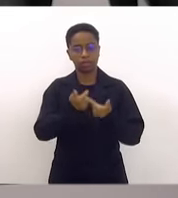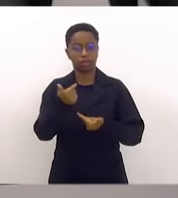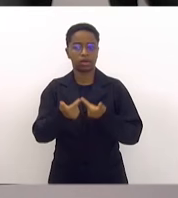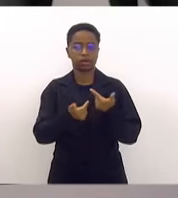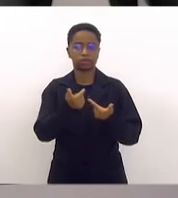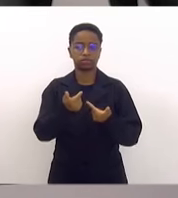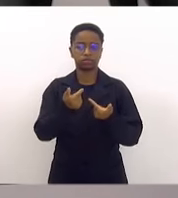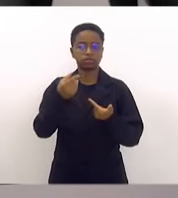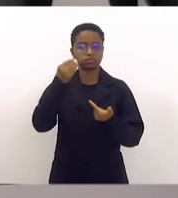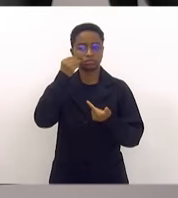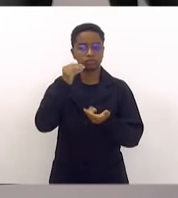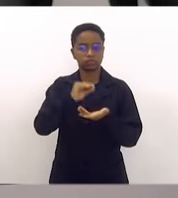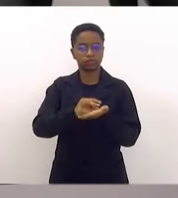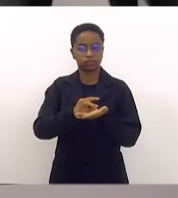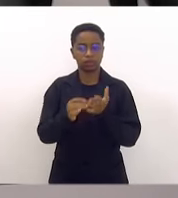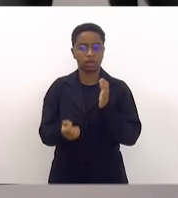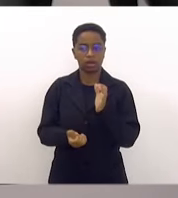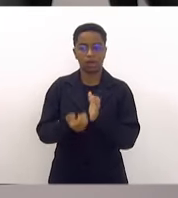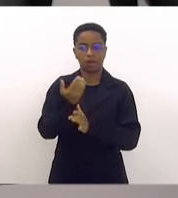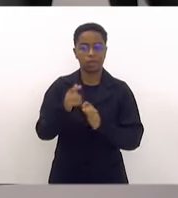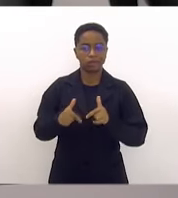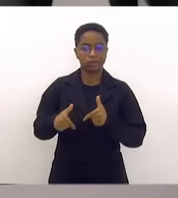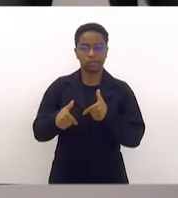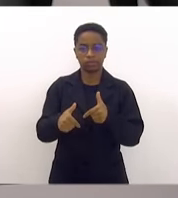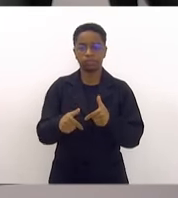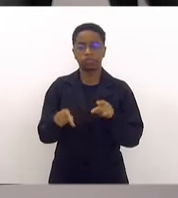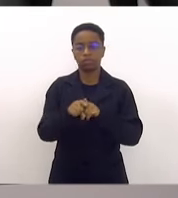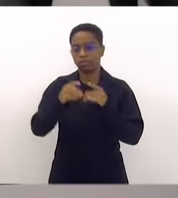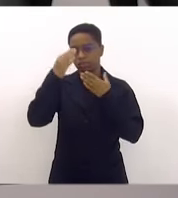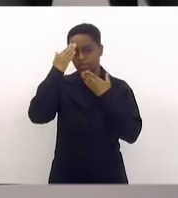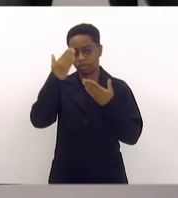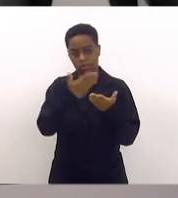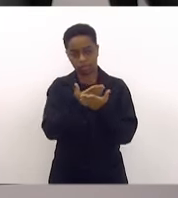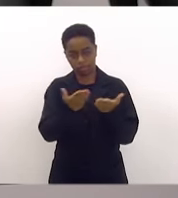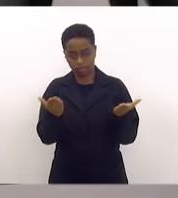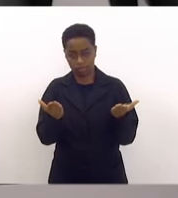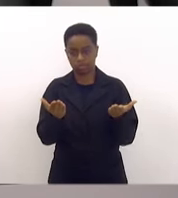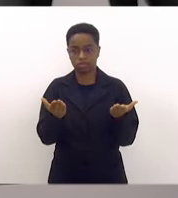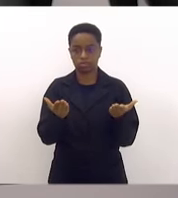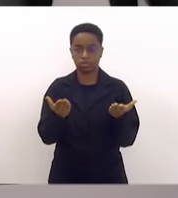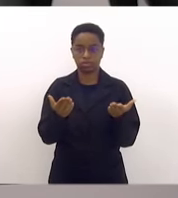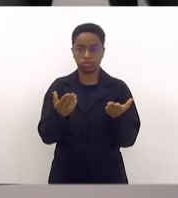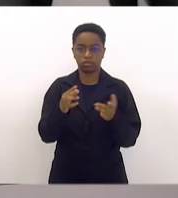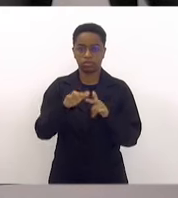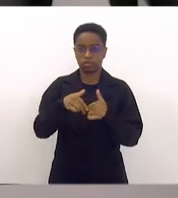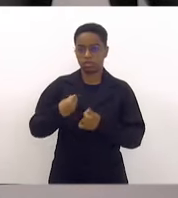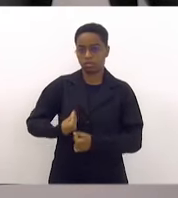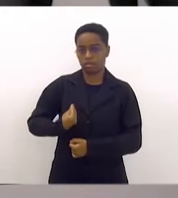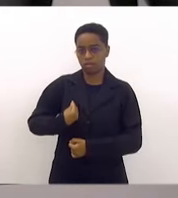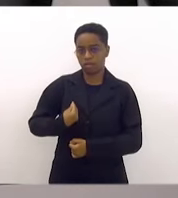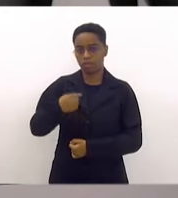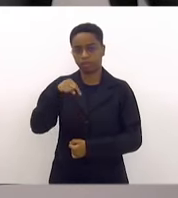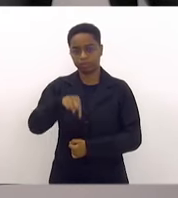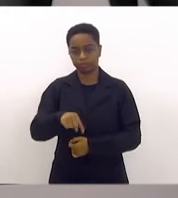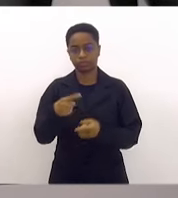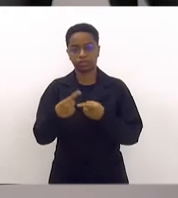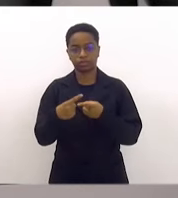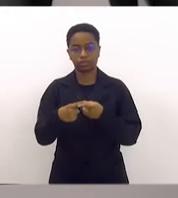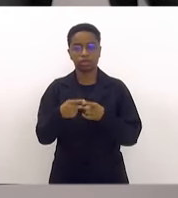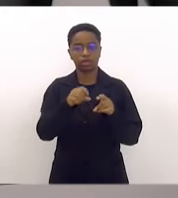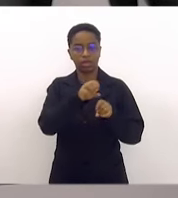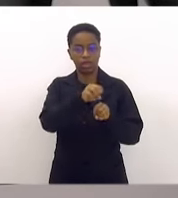isso seja implantado Agradeço aos senhores pela pela presença pela aula